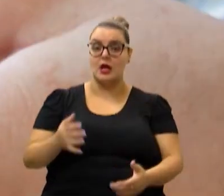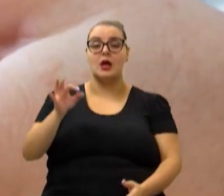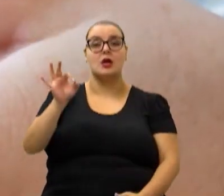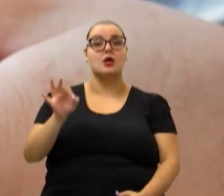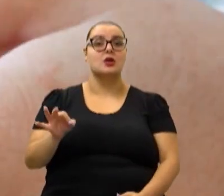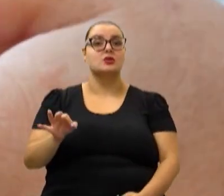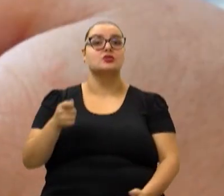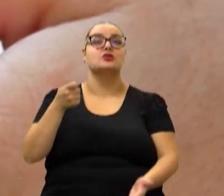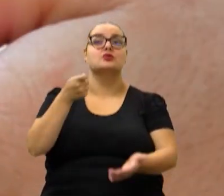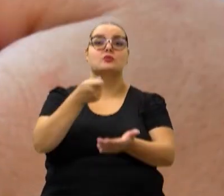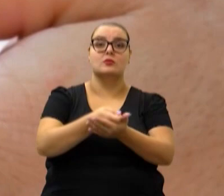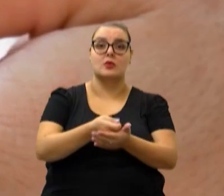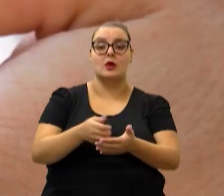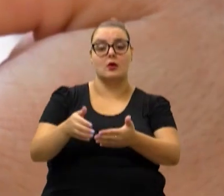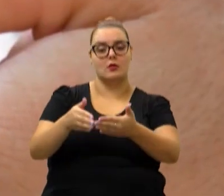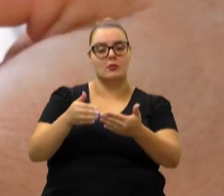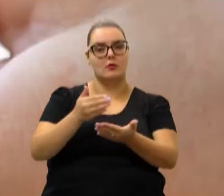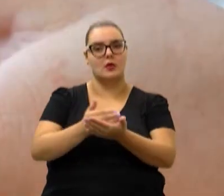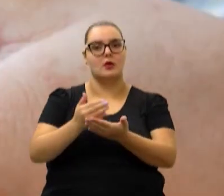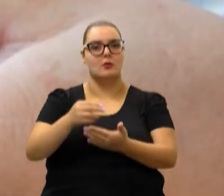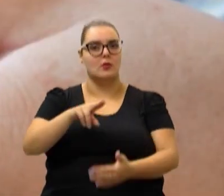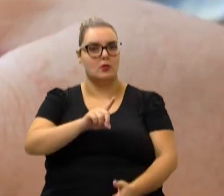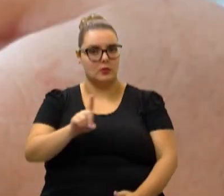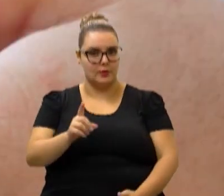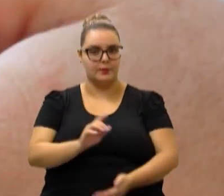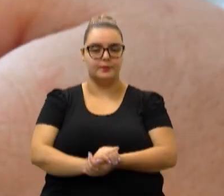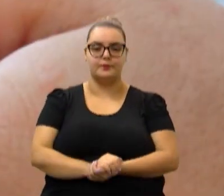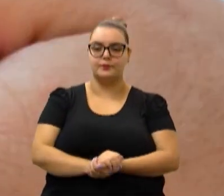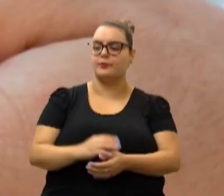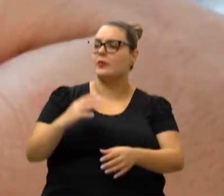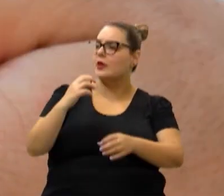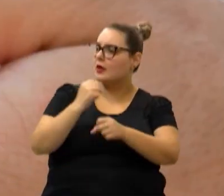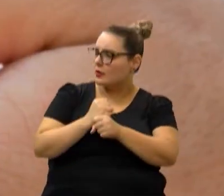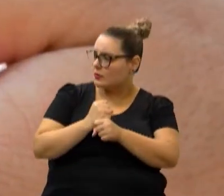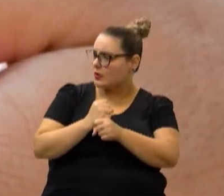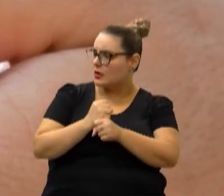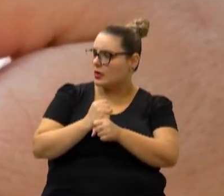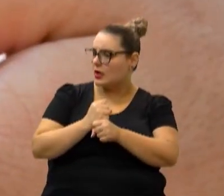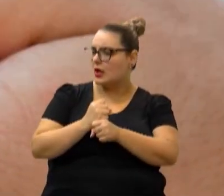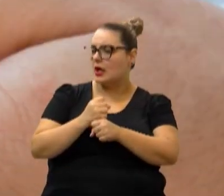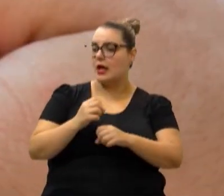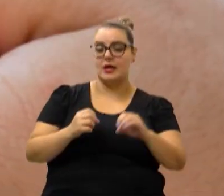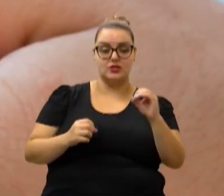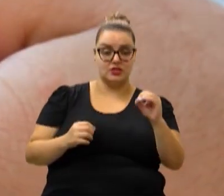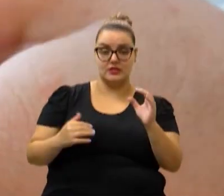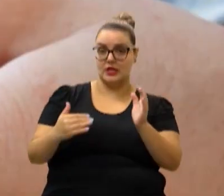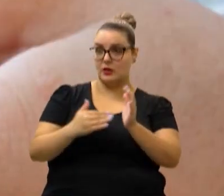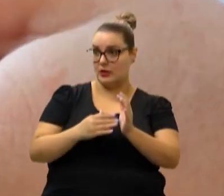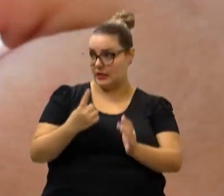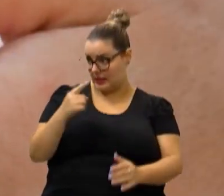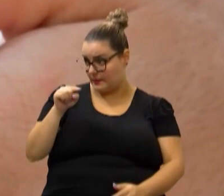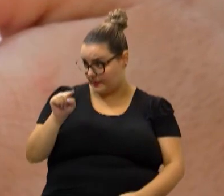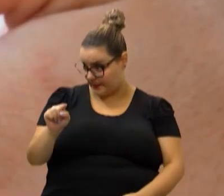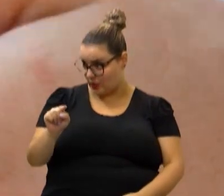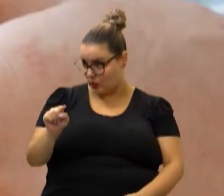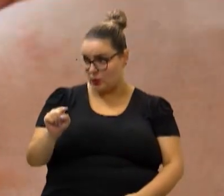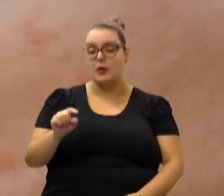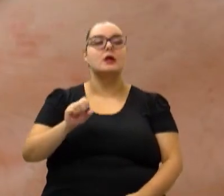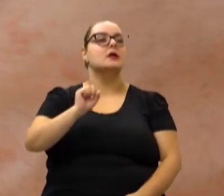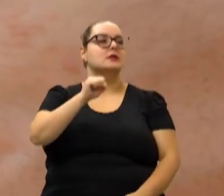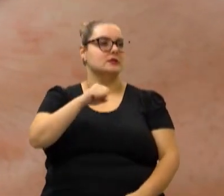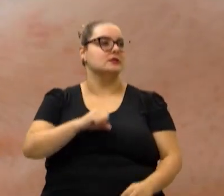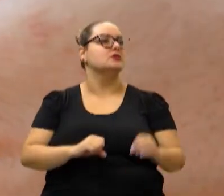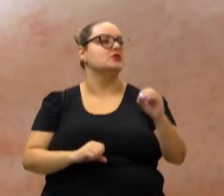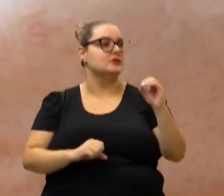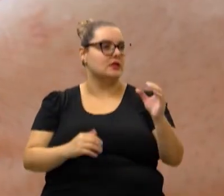né, a chance de cada pessoa de pagar o empréstimo ou não. E essa pontuação de crédito, ela vai de 0 até 1.000